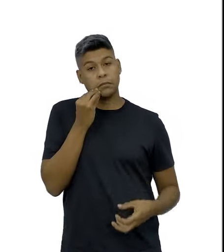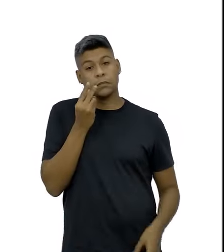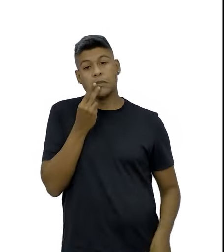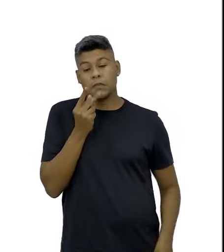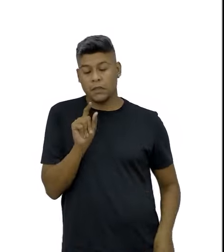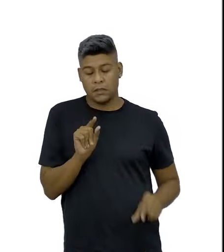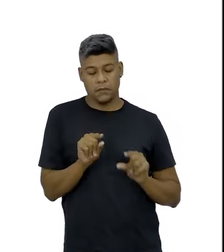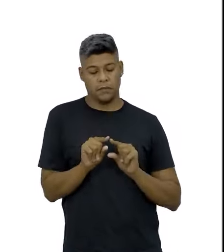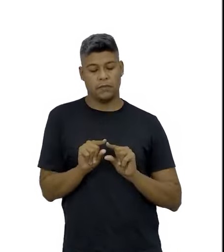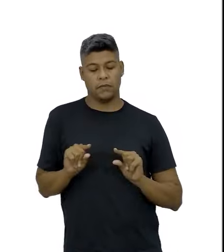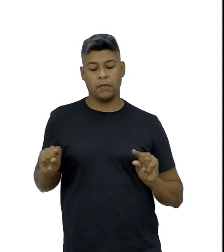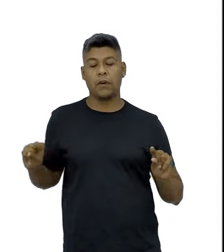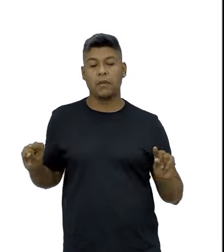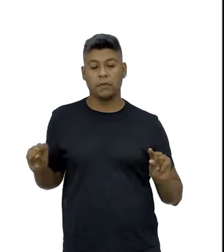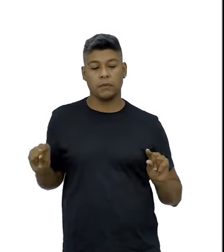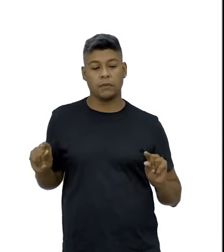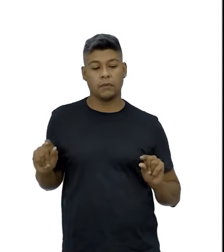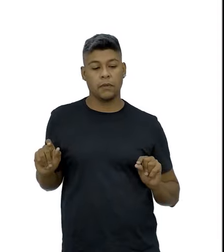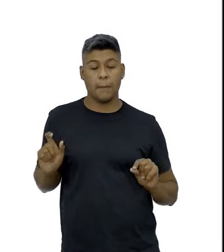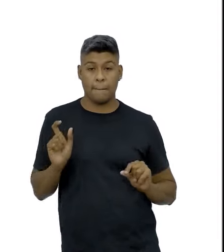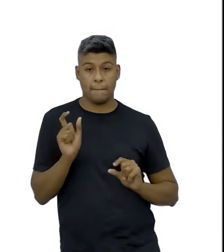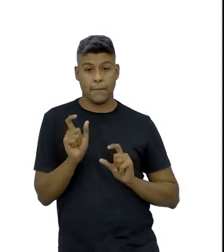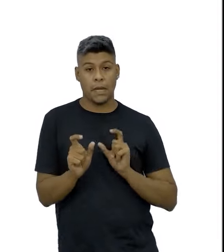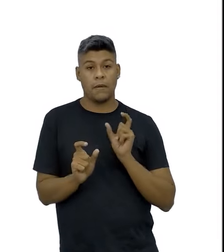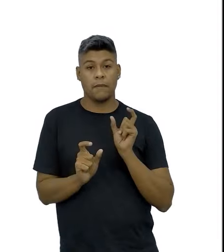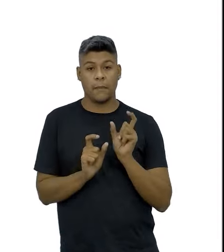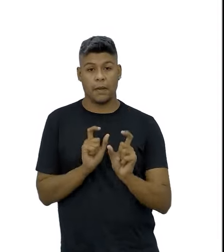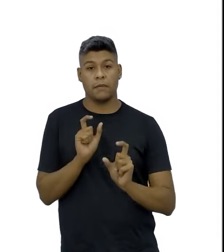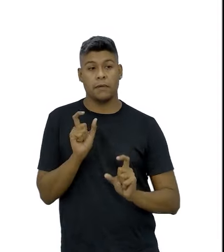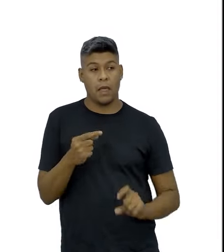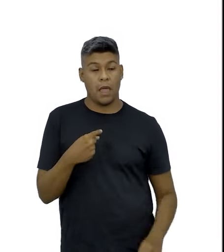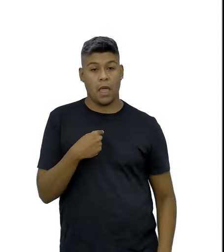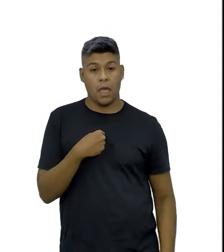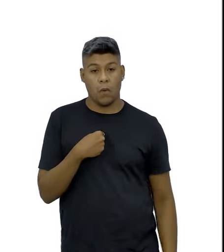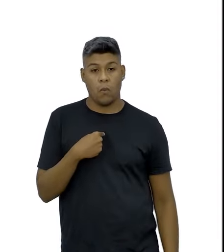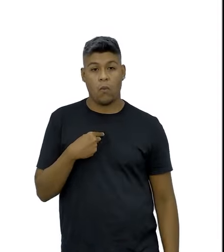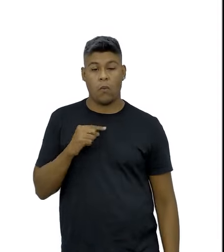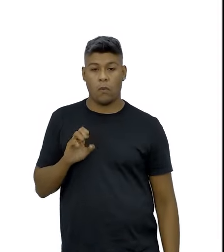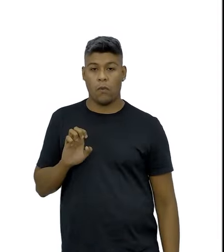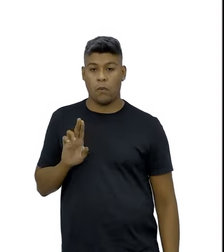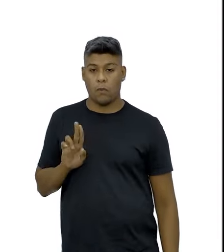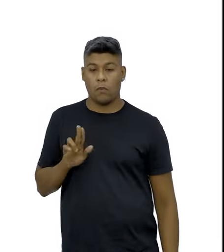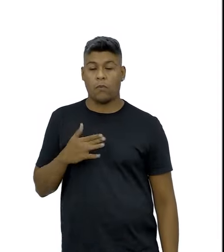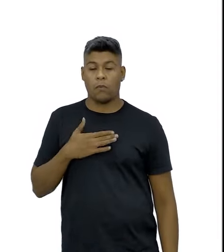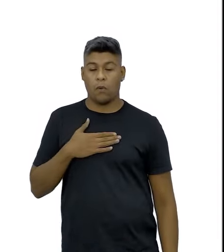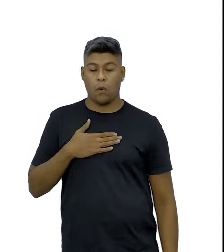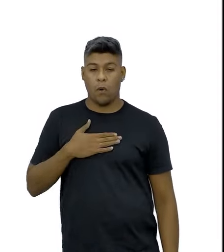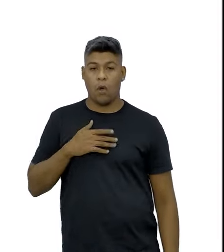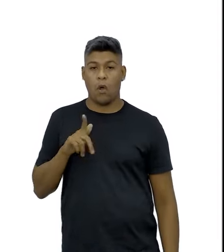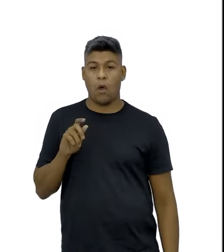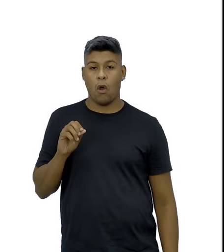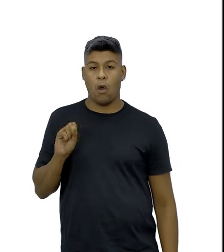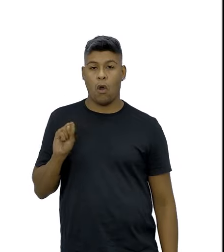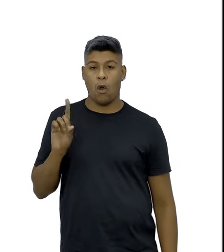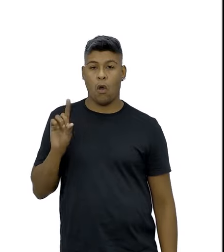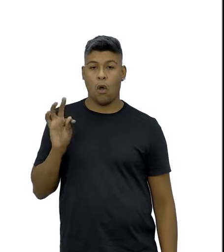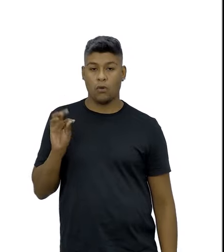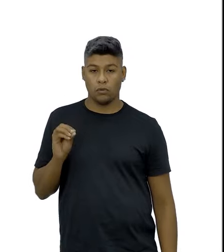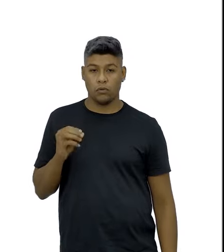uma frase enunciando uma palavra por vez. Por exemplo, eu gosto